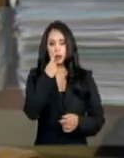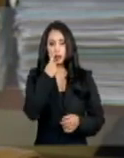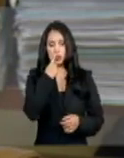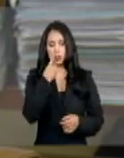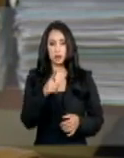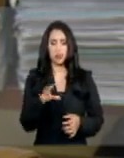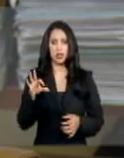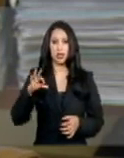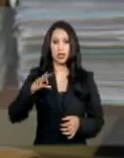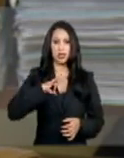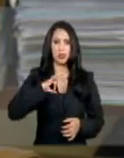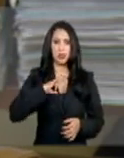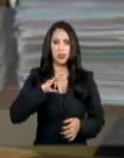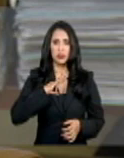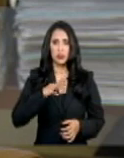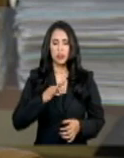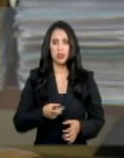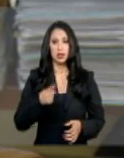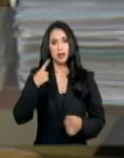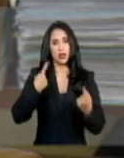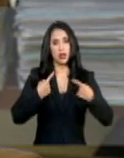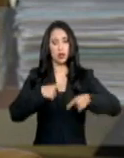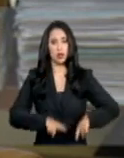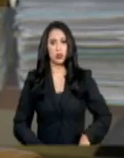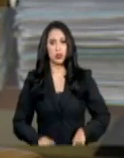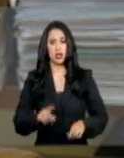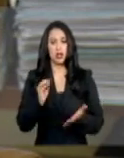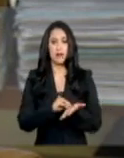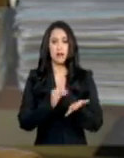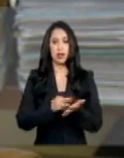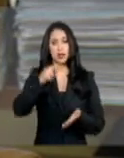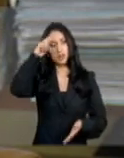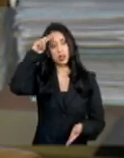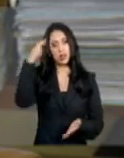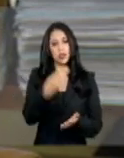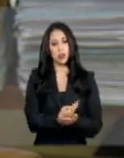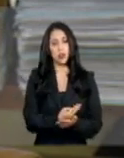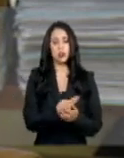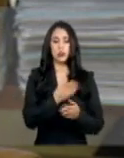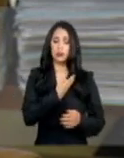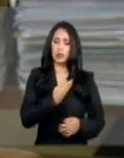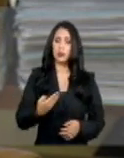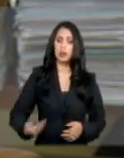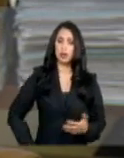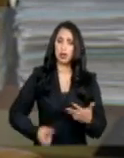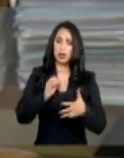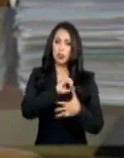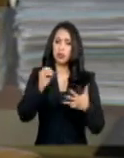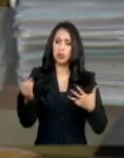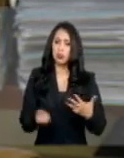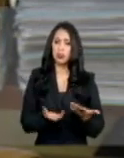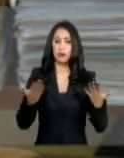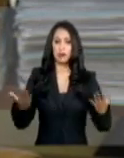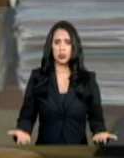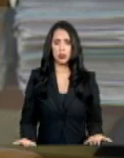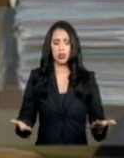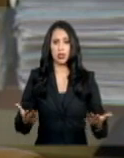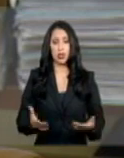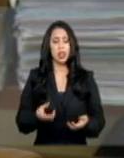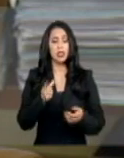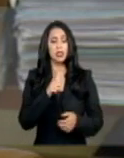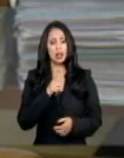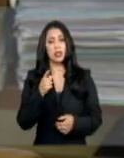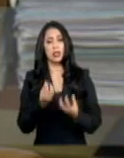possa ser arbitrariamente desrespeitado por qualquer órgão do poder público há formas a mês